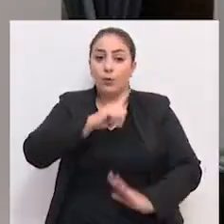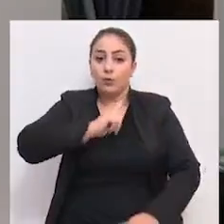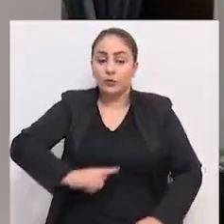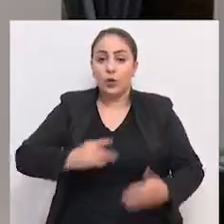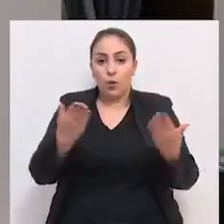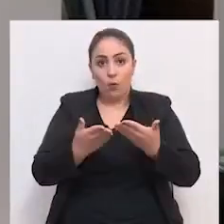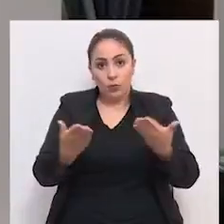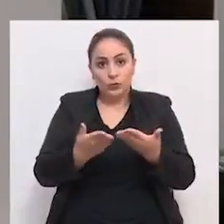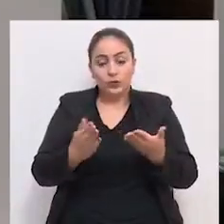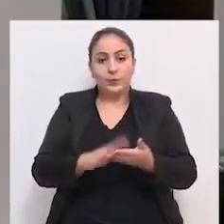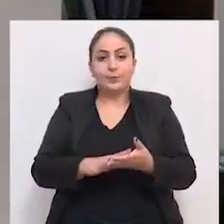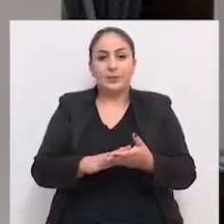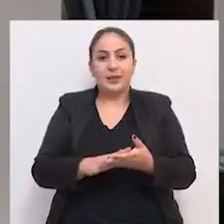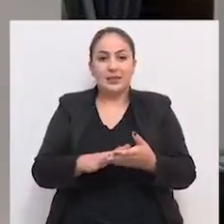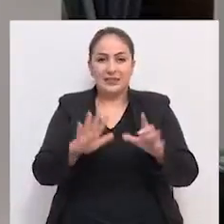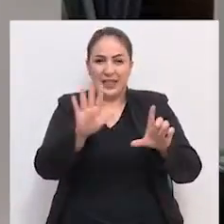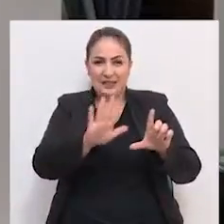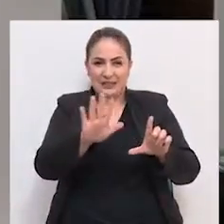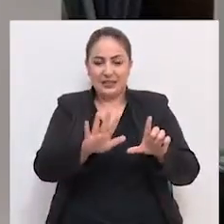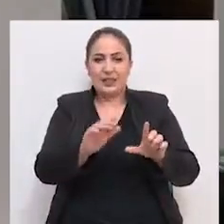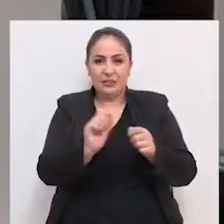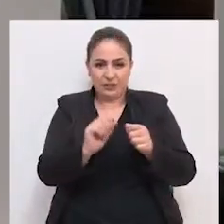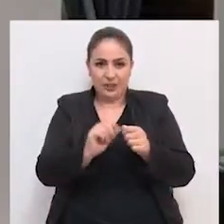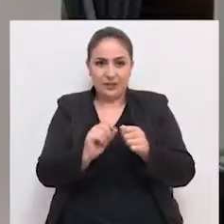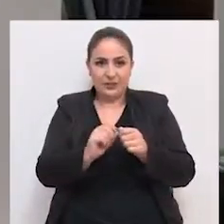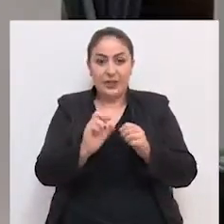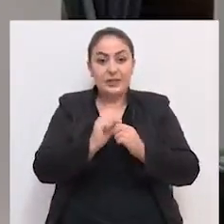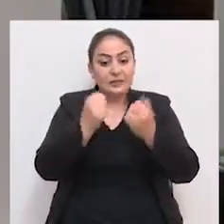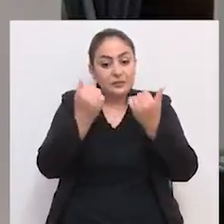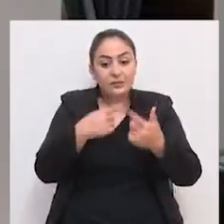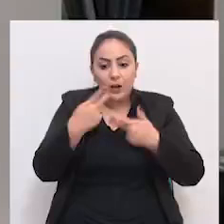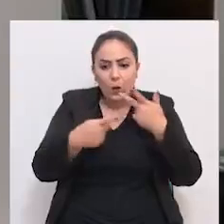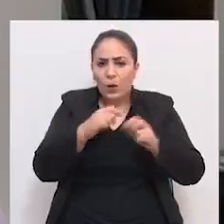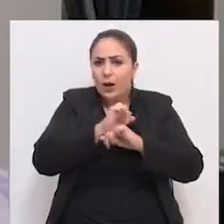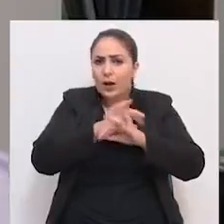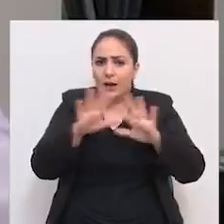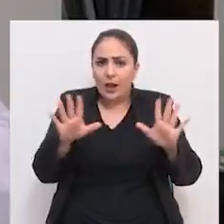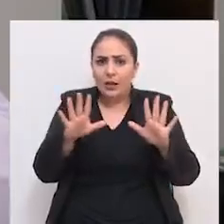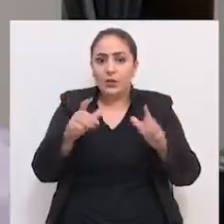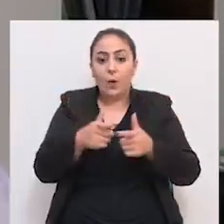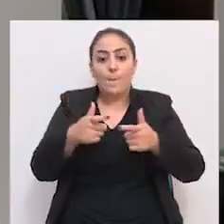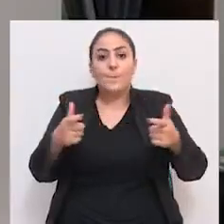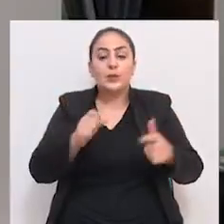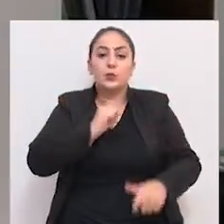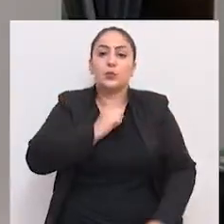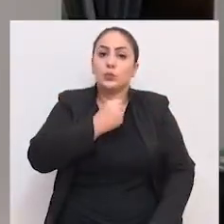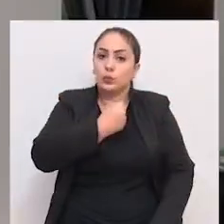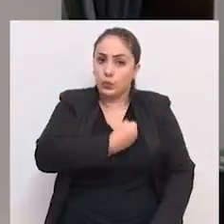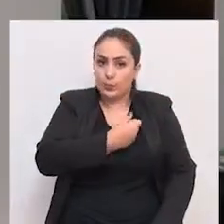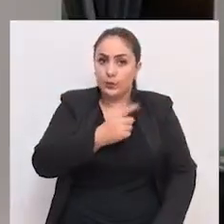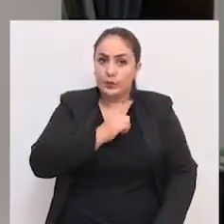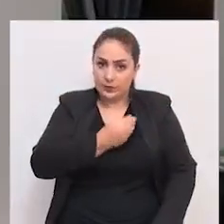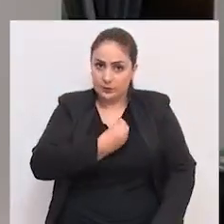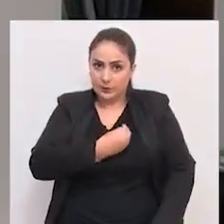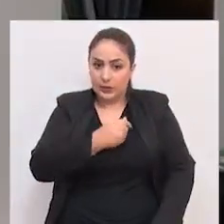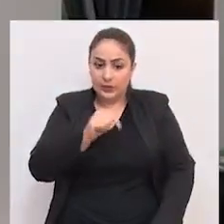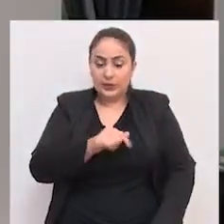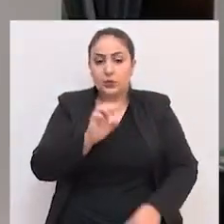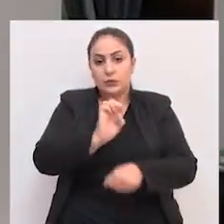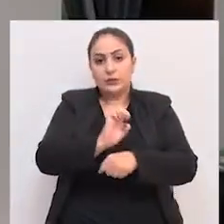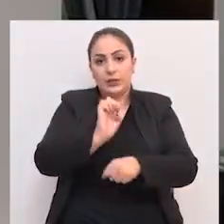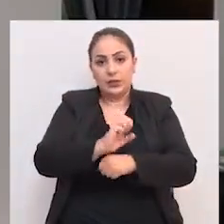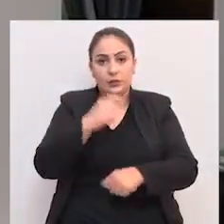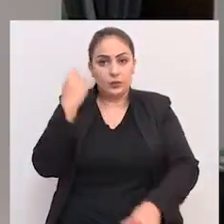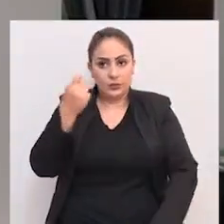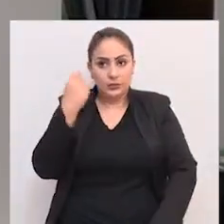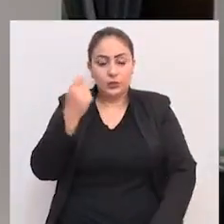governador hoje, num live que ele fez, ele colocou claramente que vai aumentar o número de incidência aqui no estado do Rio